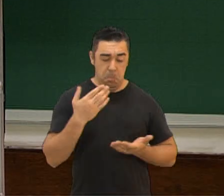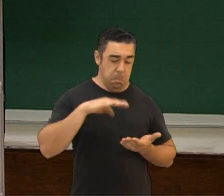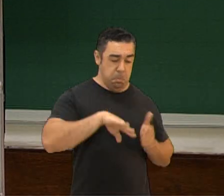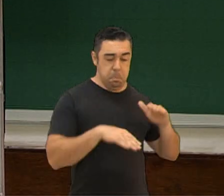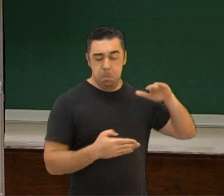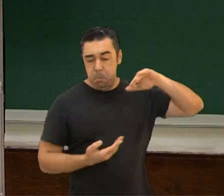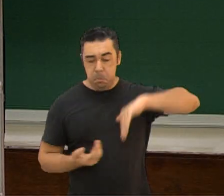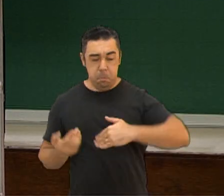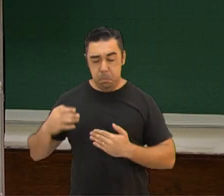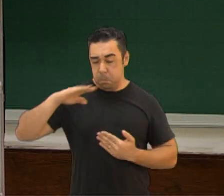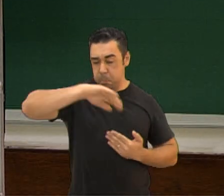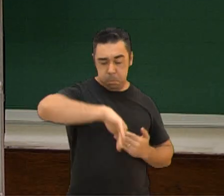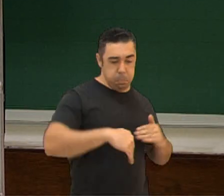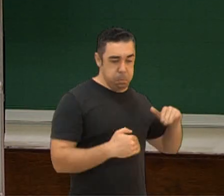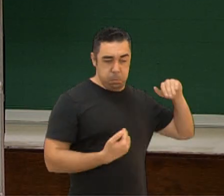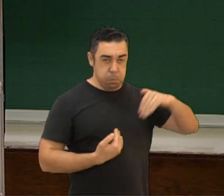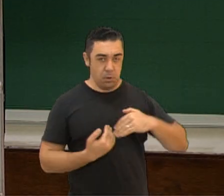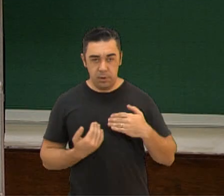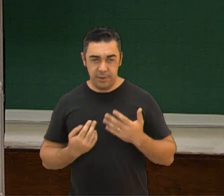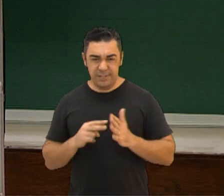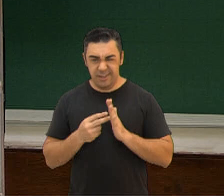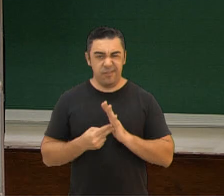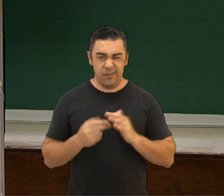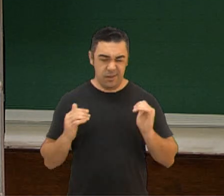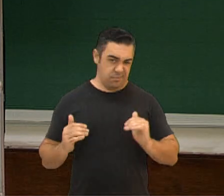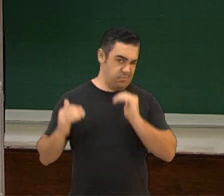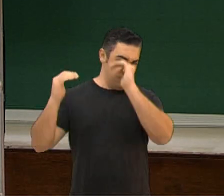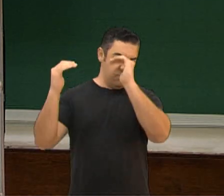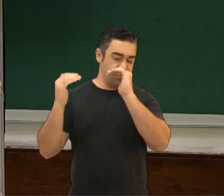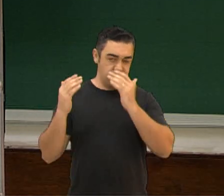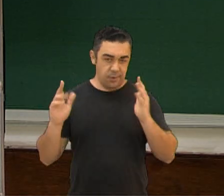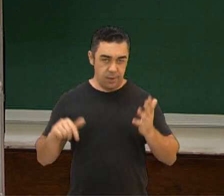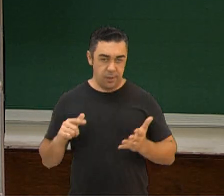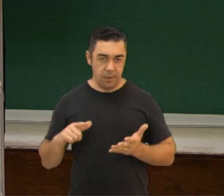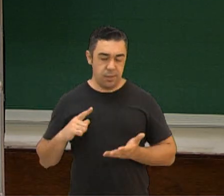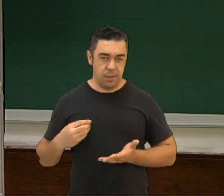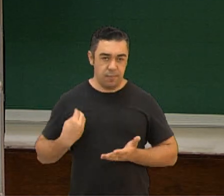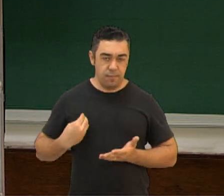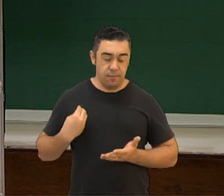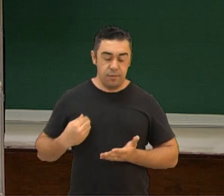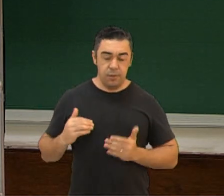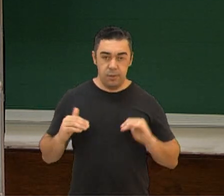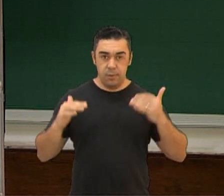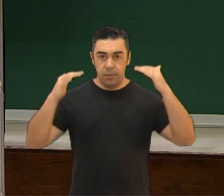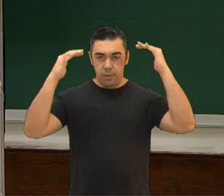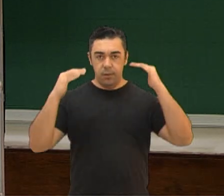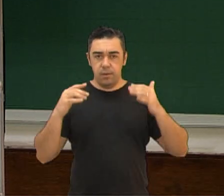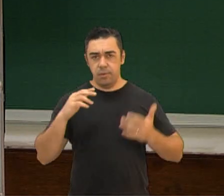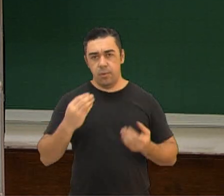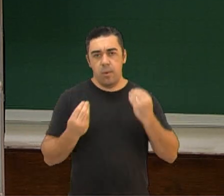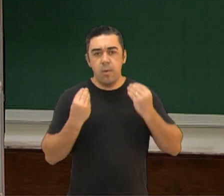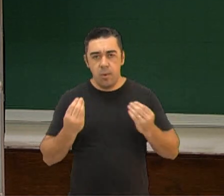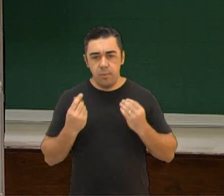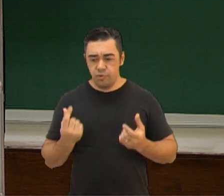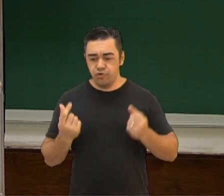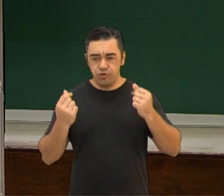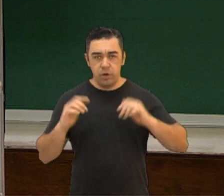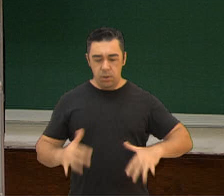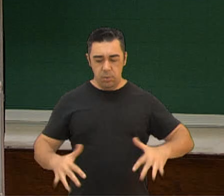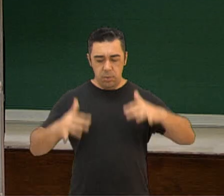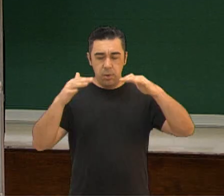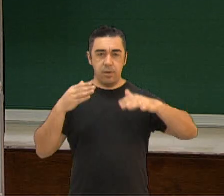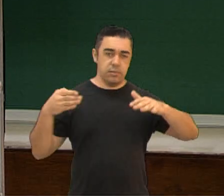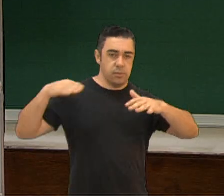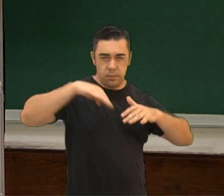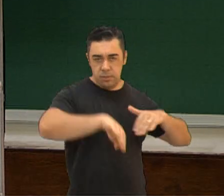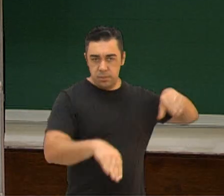dizer que as pessoas estão com bastante dinheiro, que alguém está com bastante dinheiro, e aí dizem, vive nadando em dinheiro. Não tem como nadar em dinheiro, a gente sabe que para